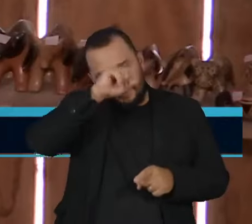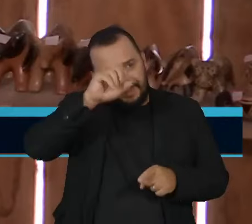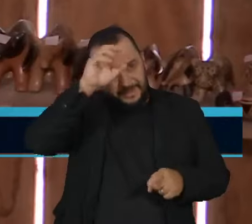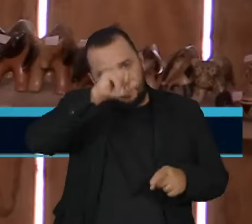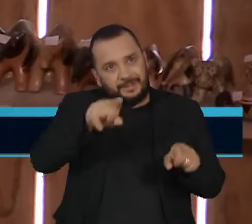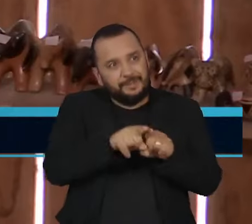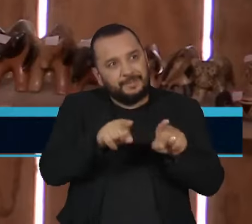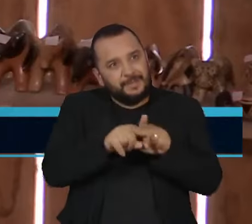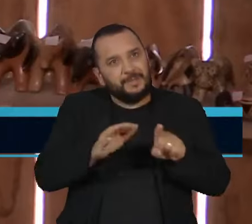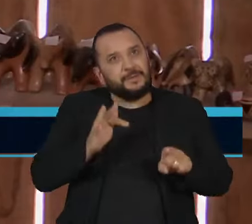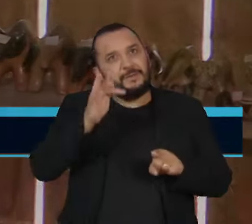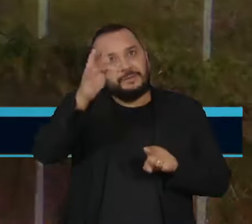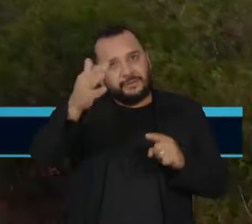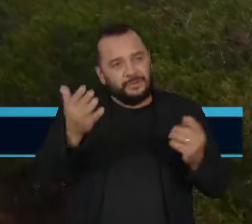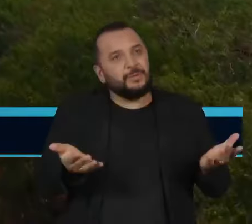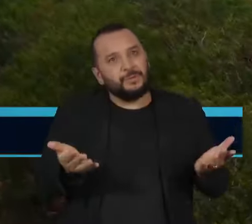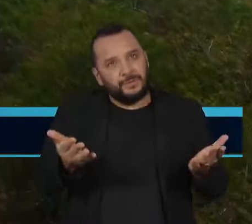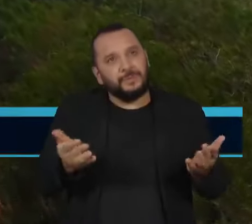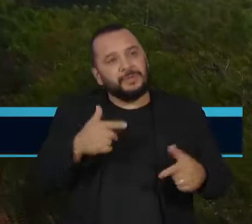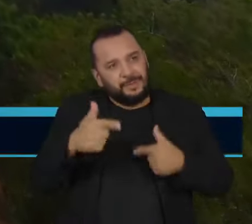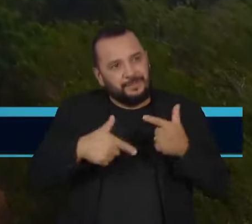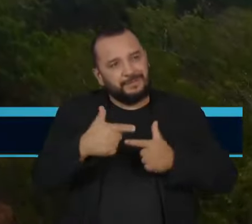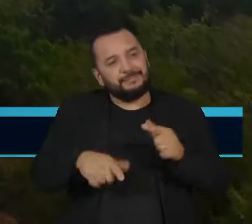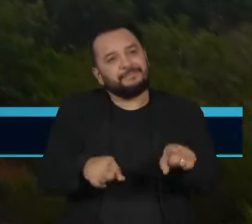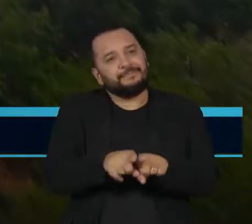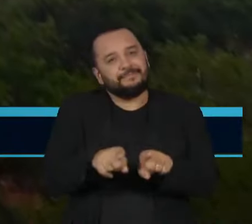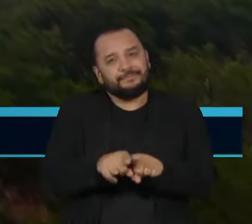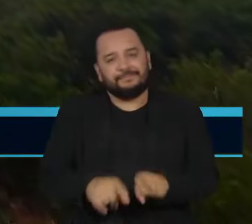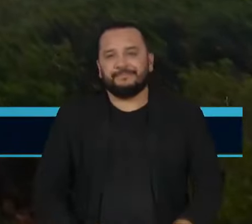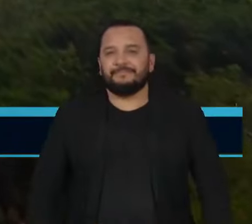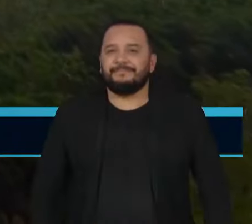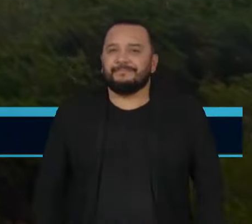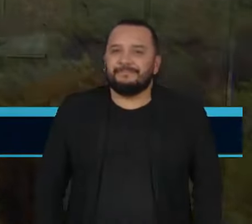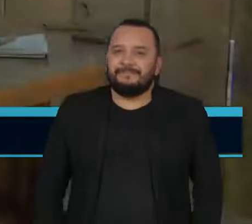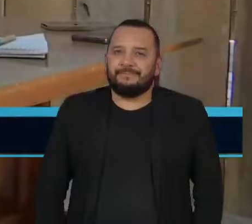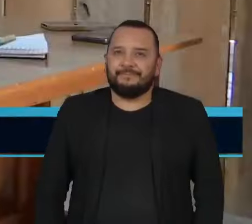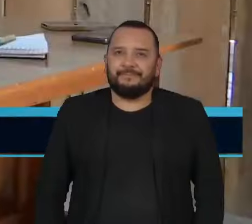no futuro ela trabalhar, né?